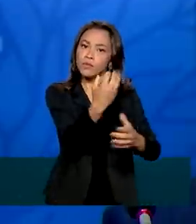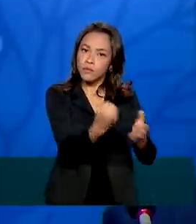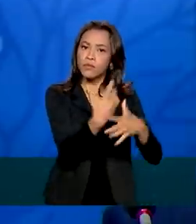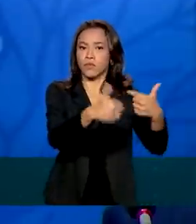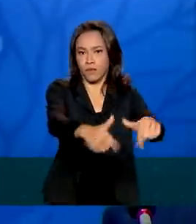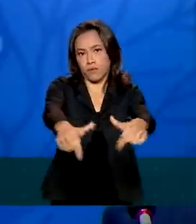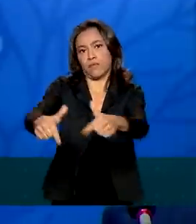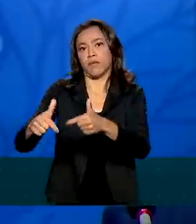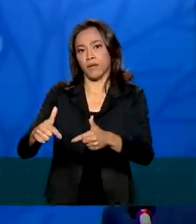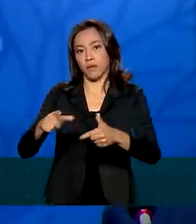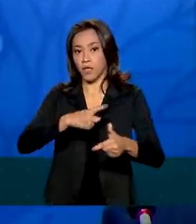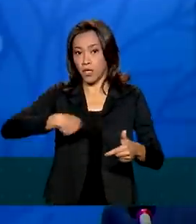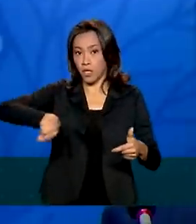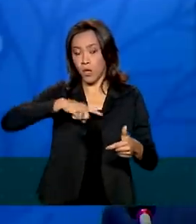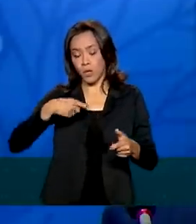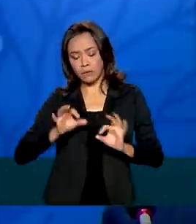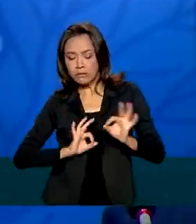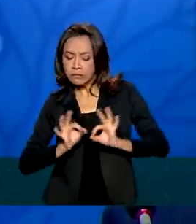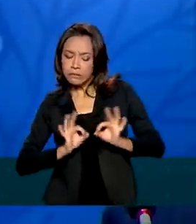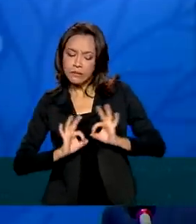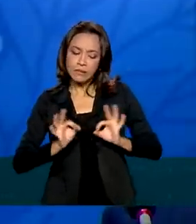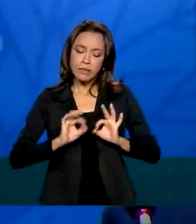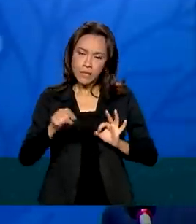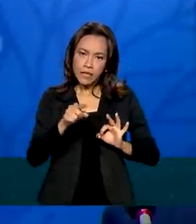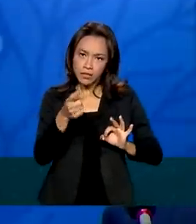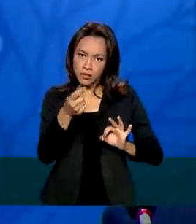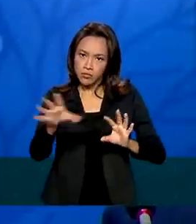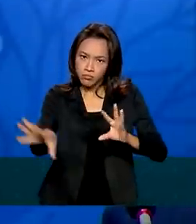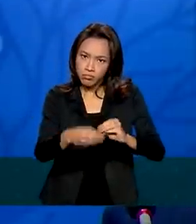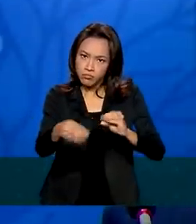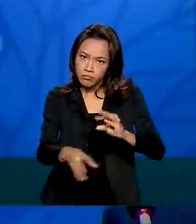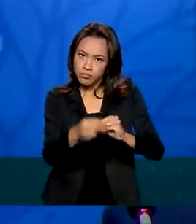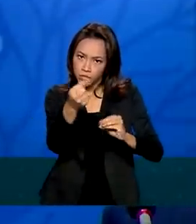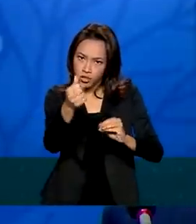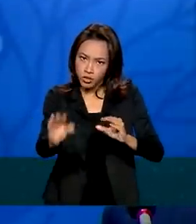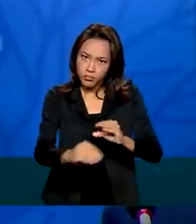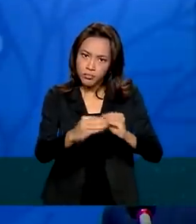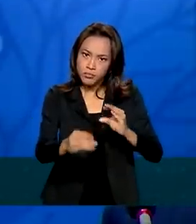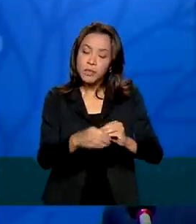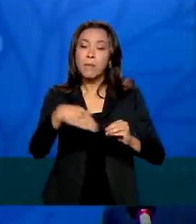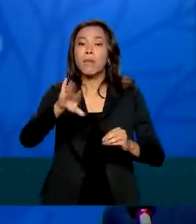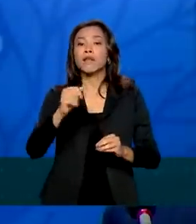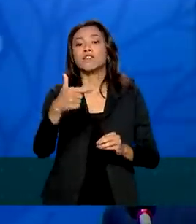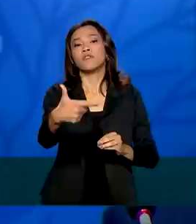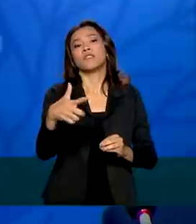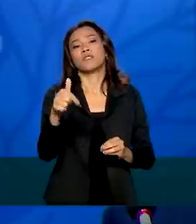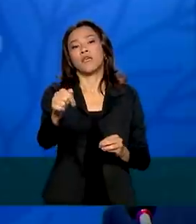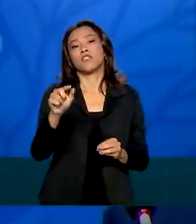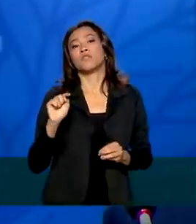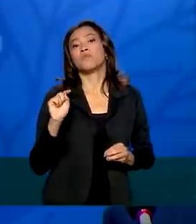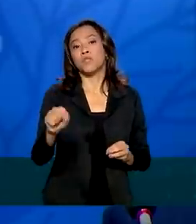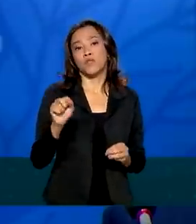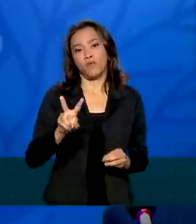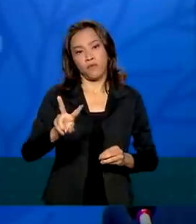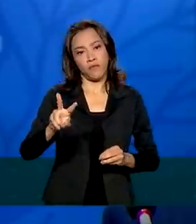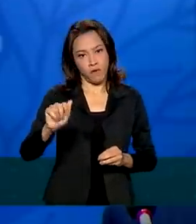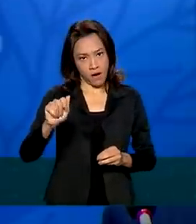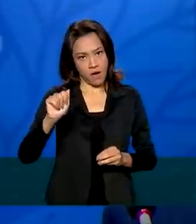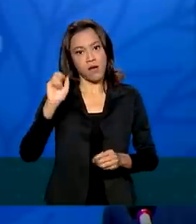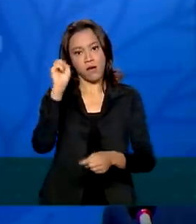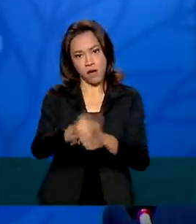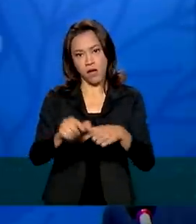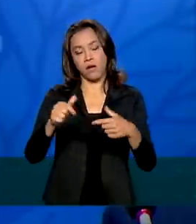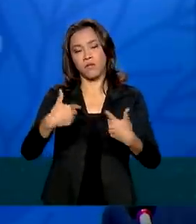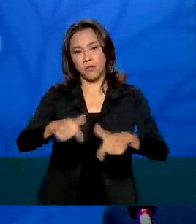empregos EA gente estima que esses investimentos adicionais vão criar mais de 27 mil vagas de empregos empregos médios